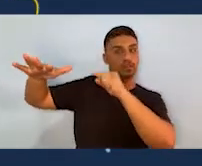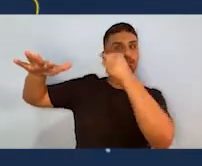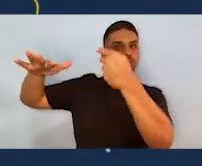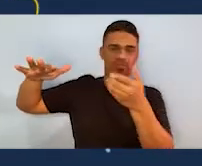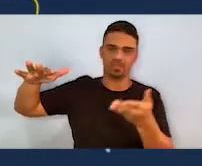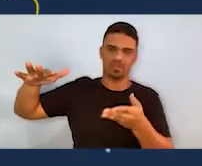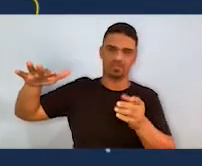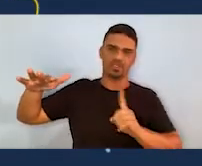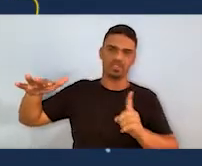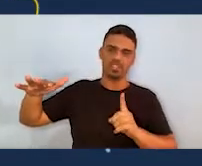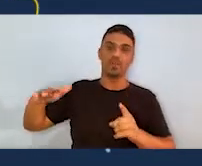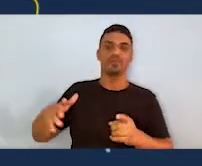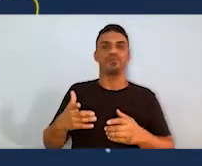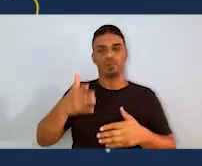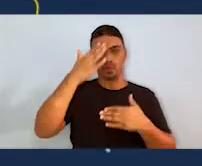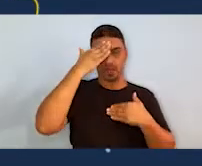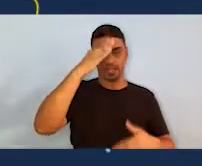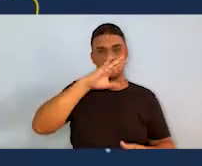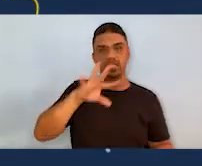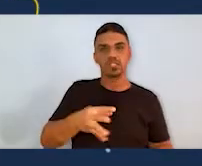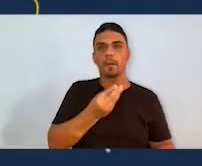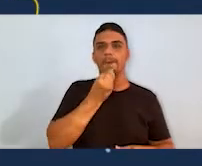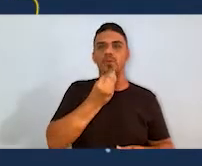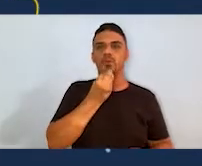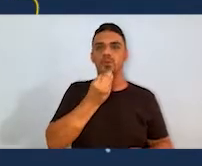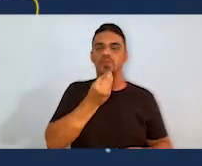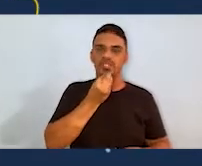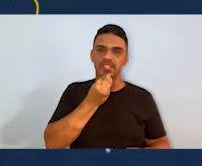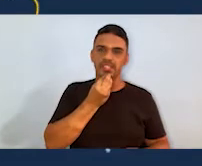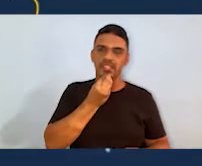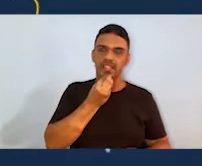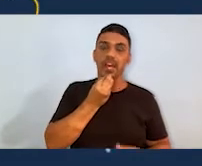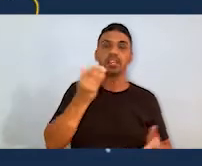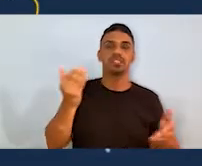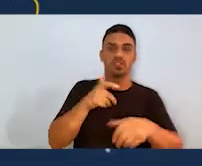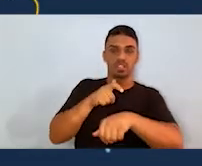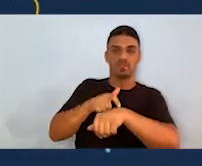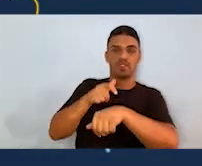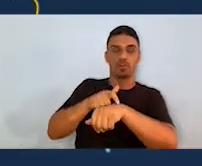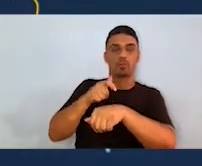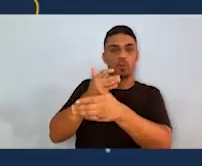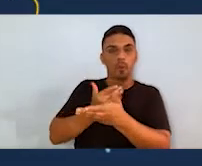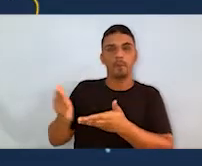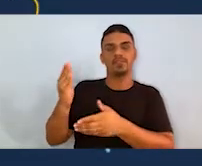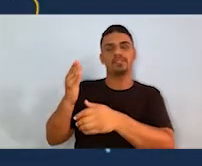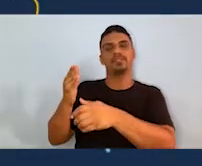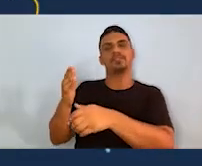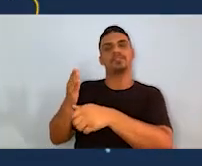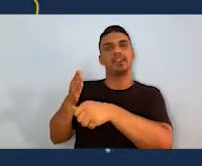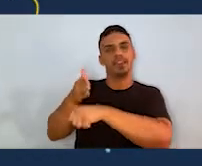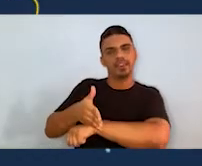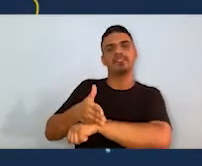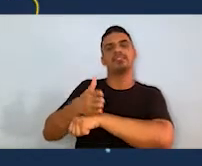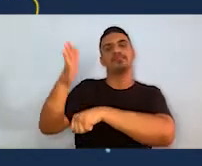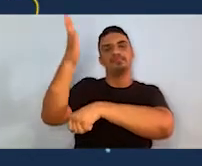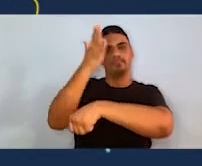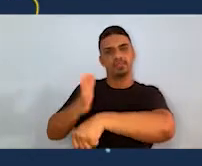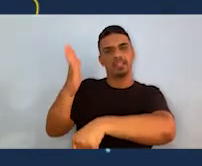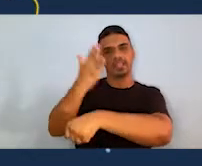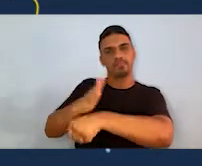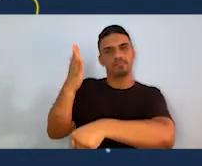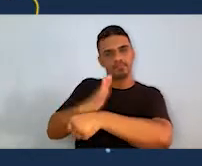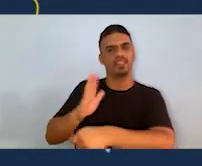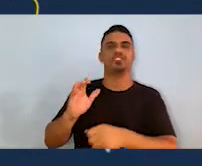eu agradeço aí pela oportunidade já logo de cara, a gente vai entrar na parte prática. Vou dar uma olhada aqui